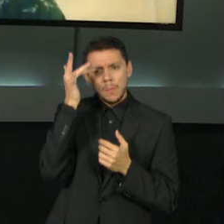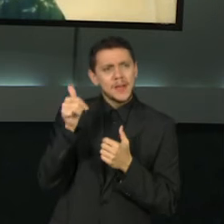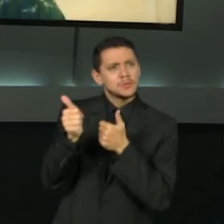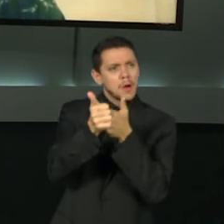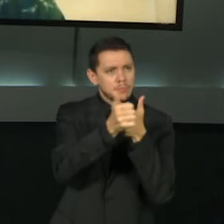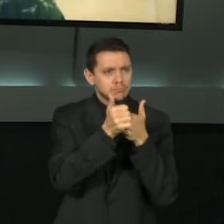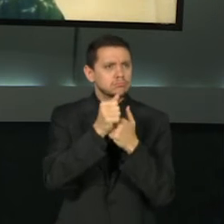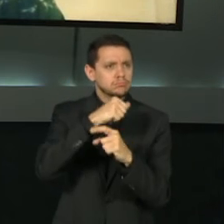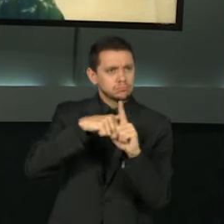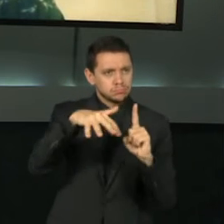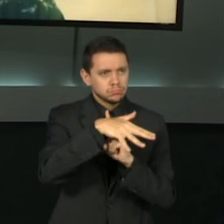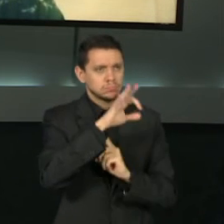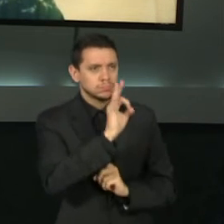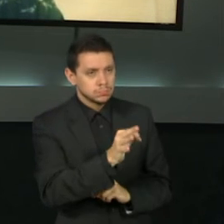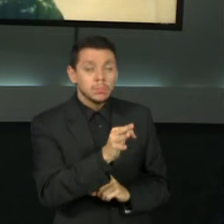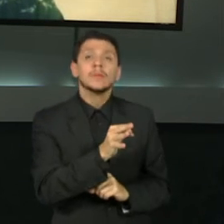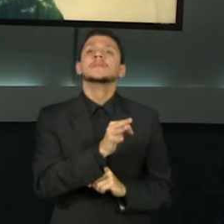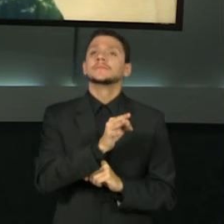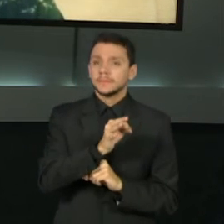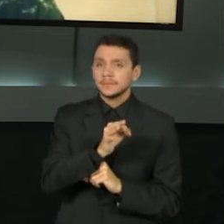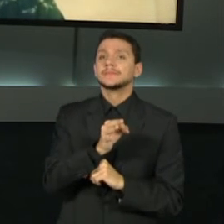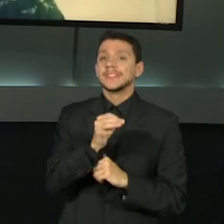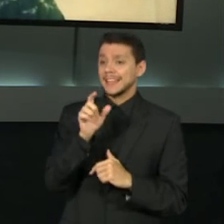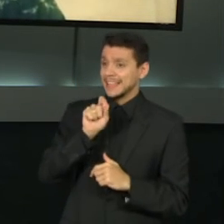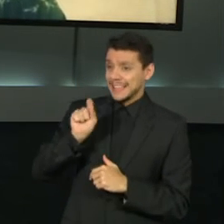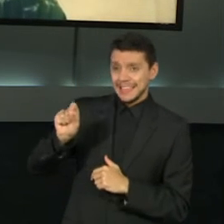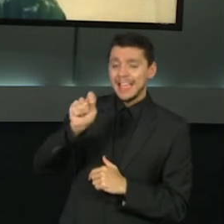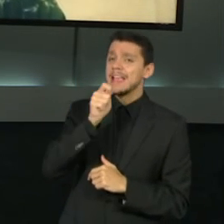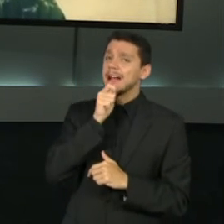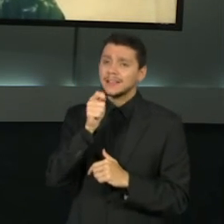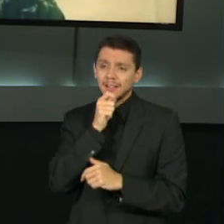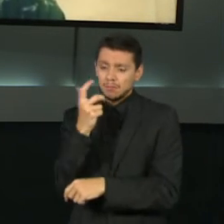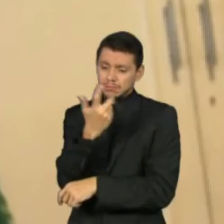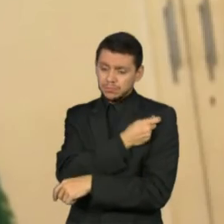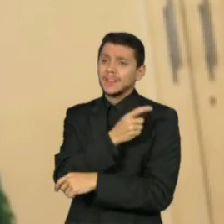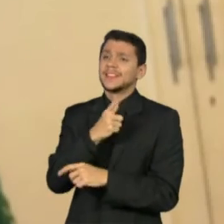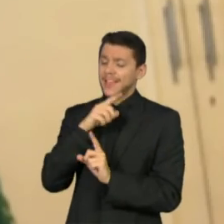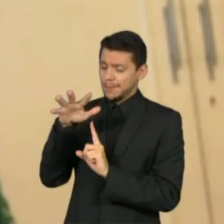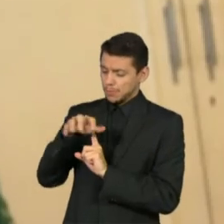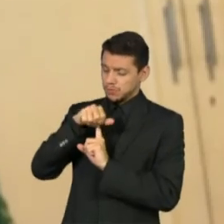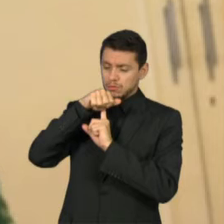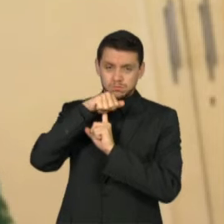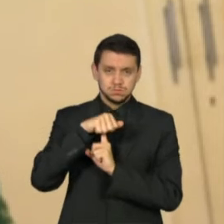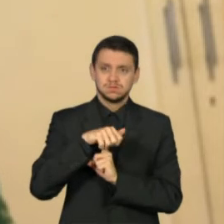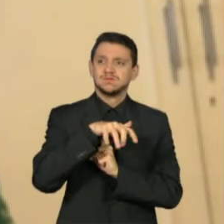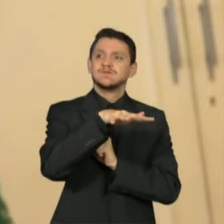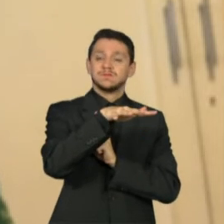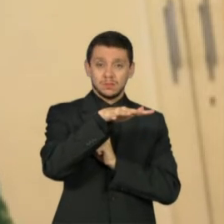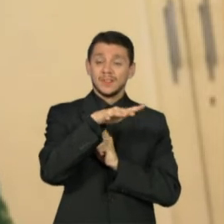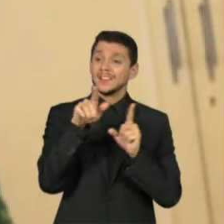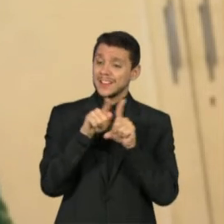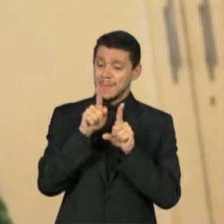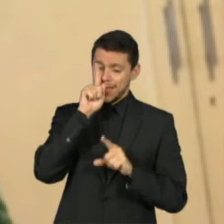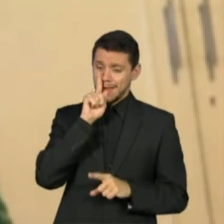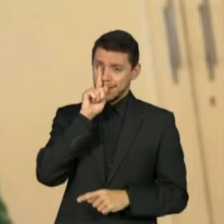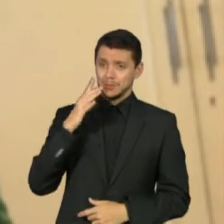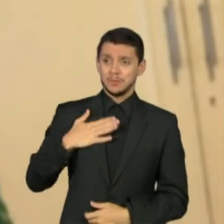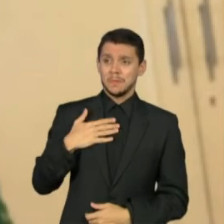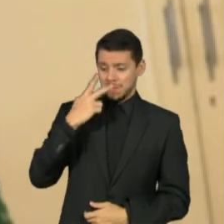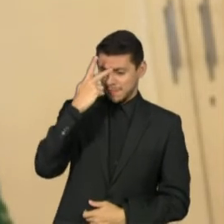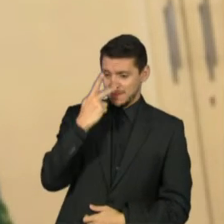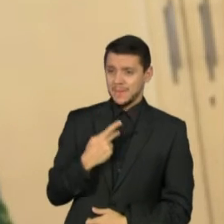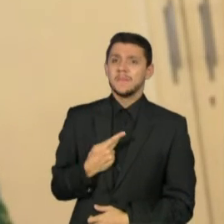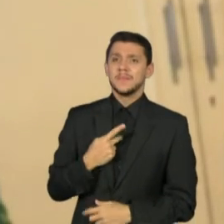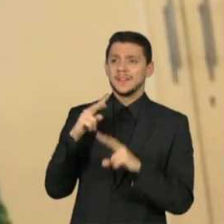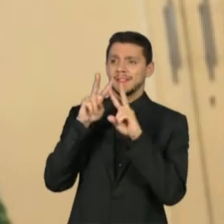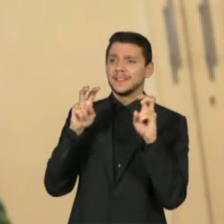Os indivíduos não vacinados são fonte de transmissão do vírus, além do risco para eles próprios de forma grave da